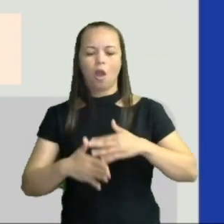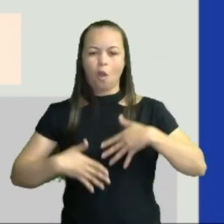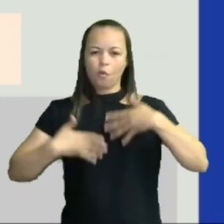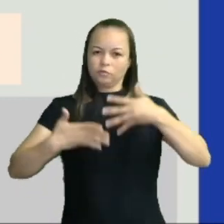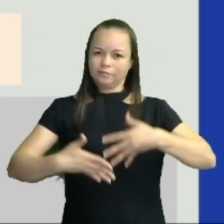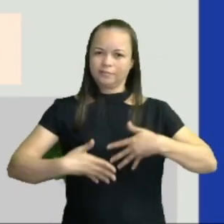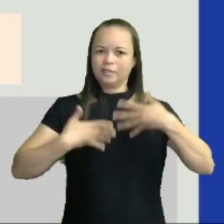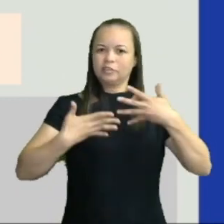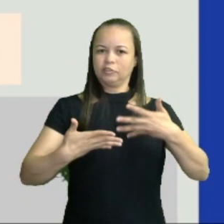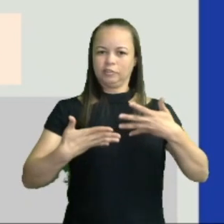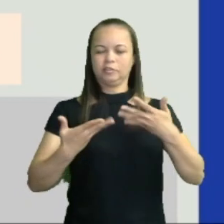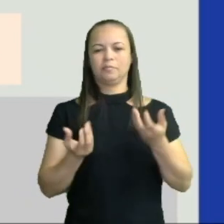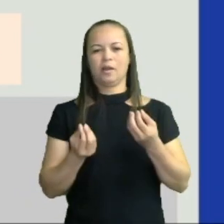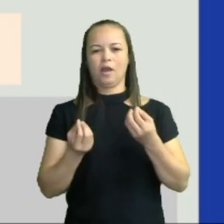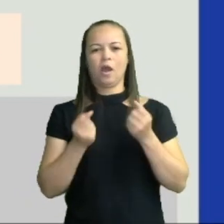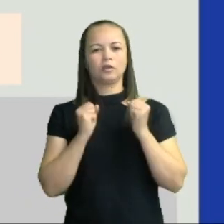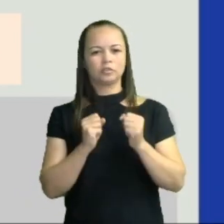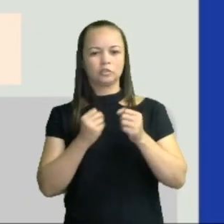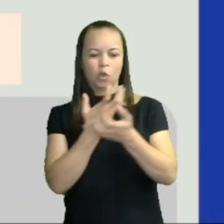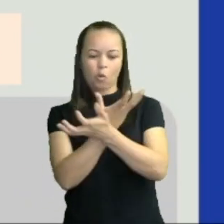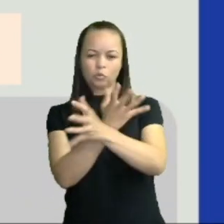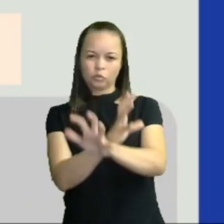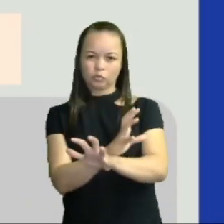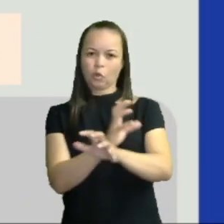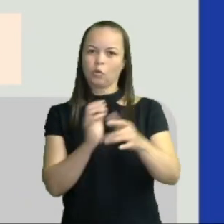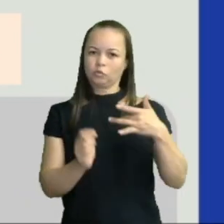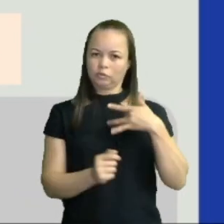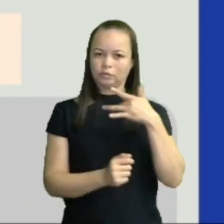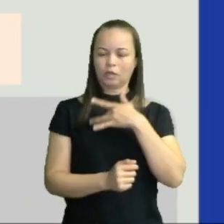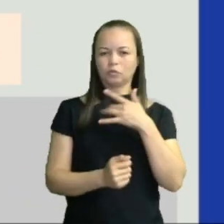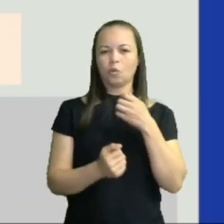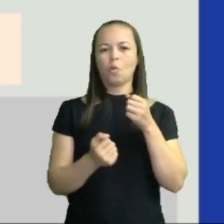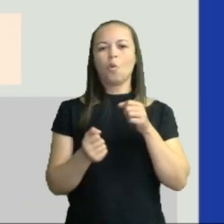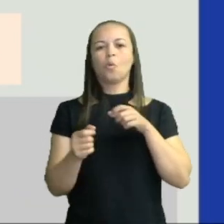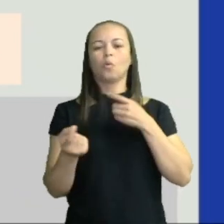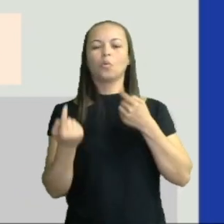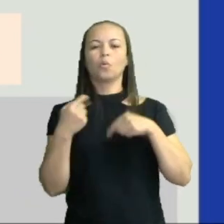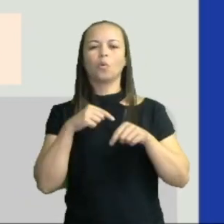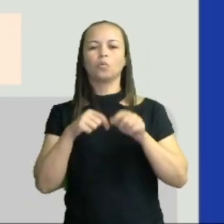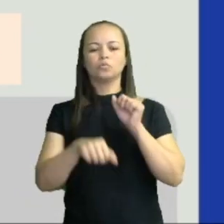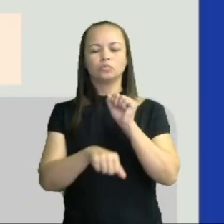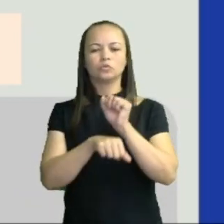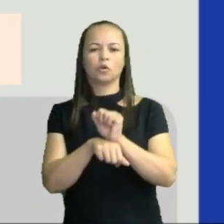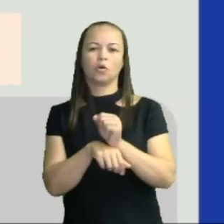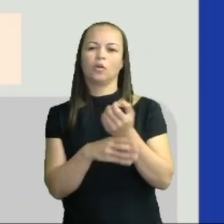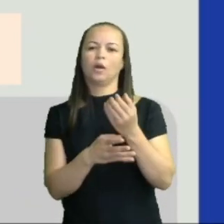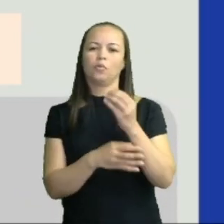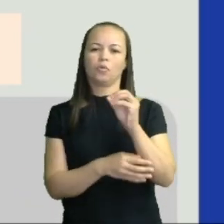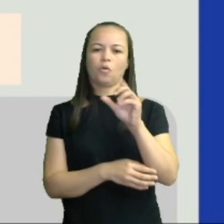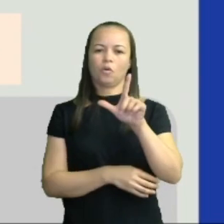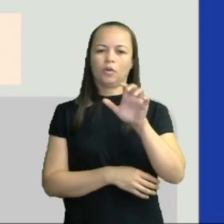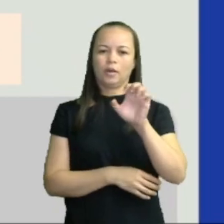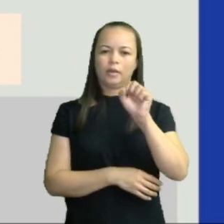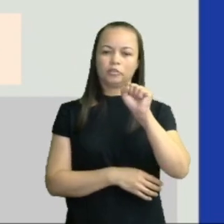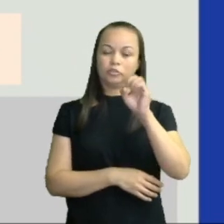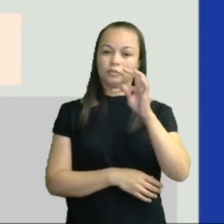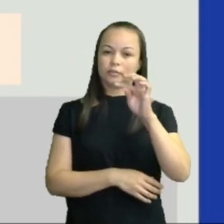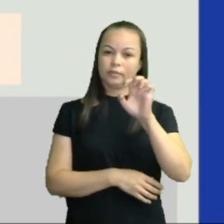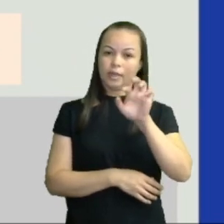a construir ossos e músculos saudáveis, controla o colesterol, controla o peso, tá? E